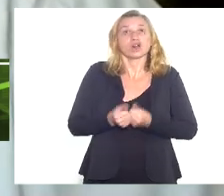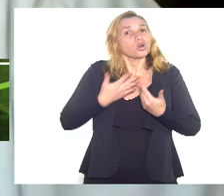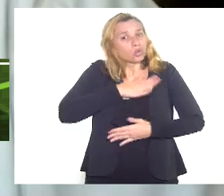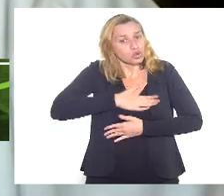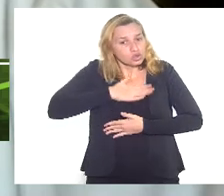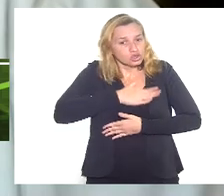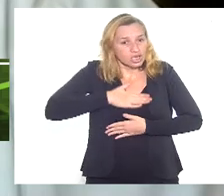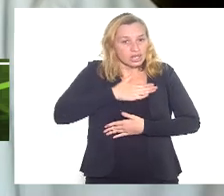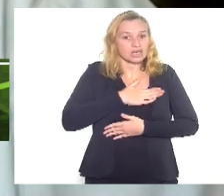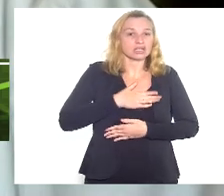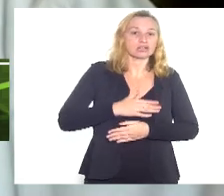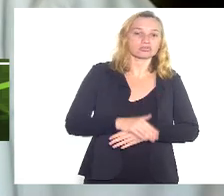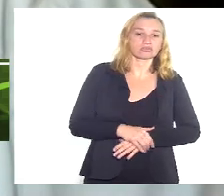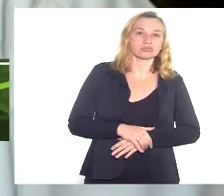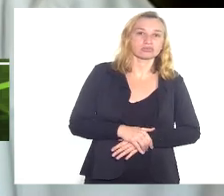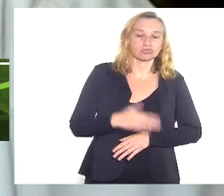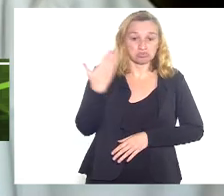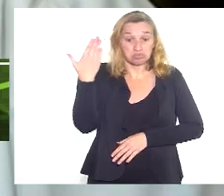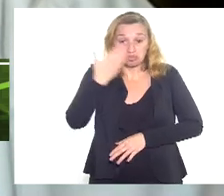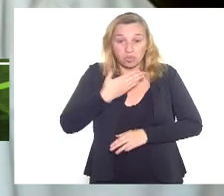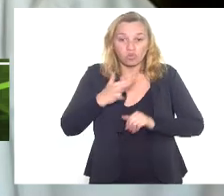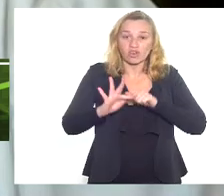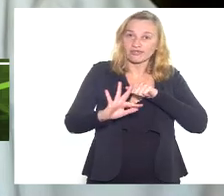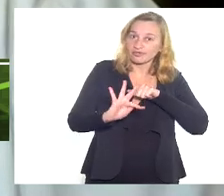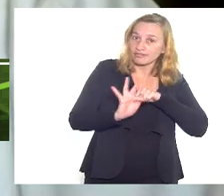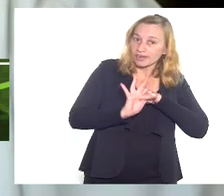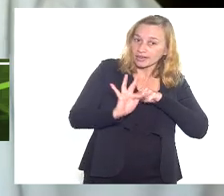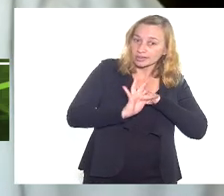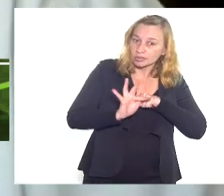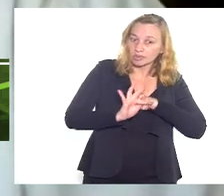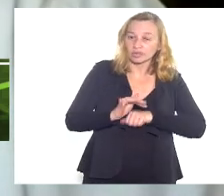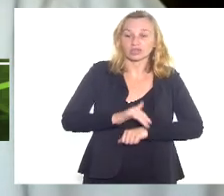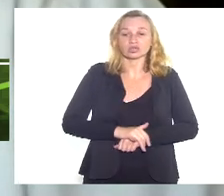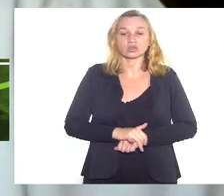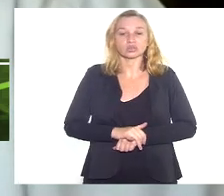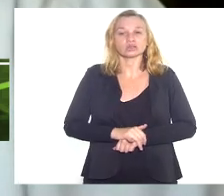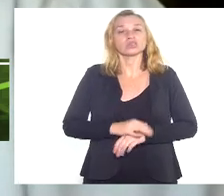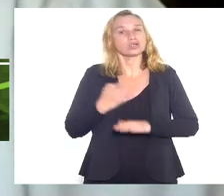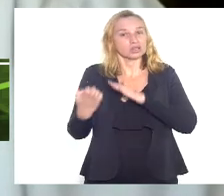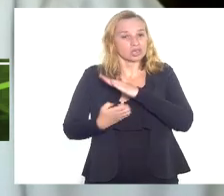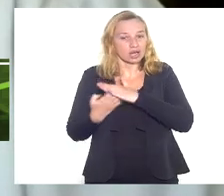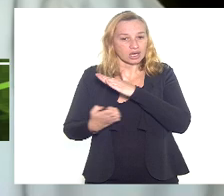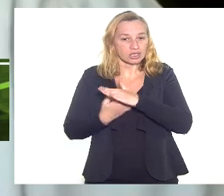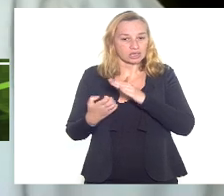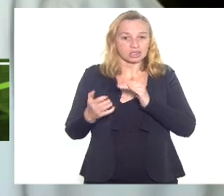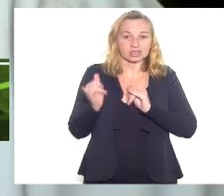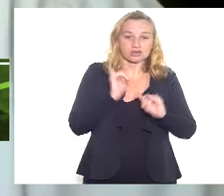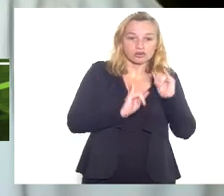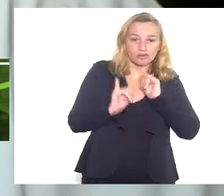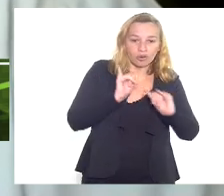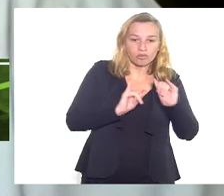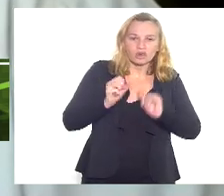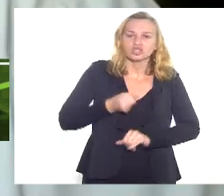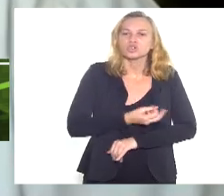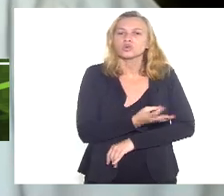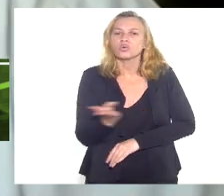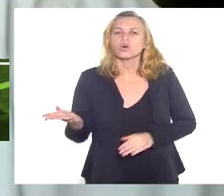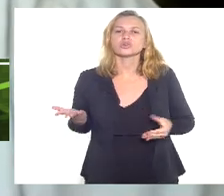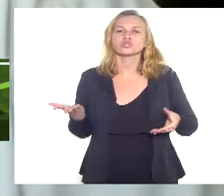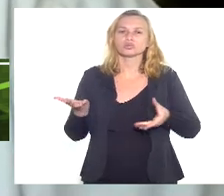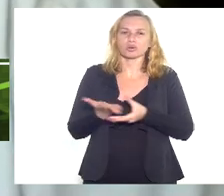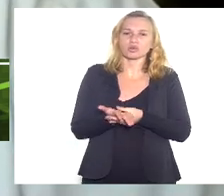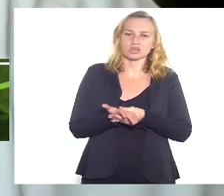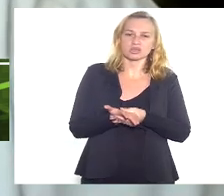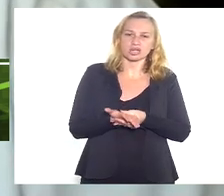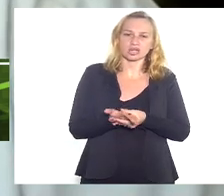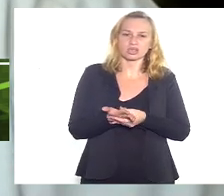gostaria de comprovar, tecnicamente, que as empresas informassem quantos processos movem